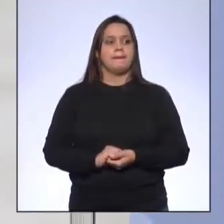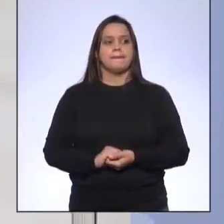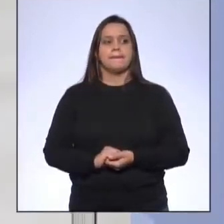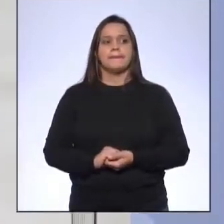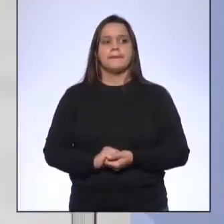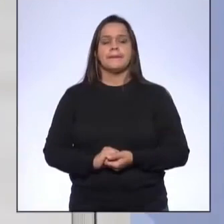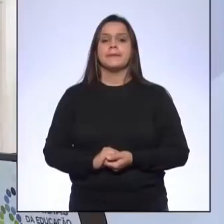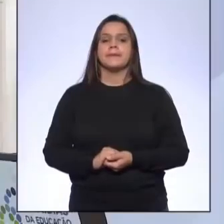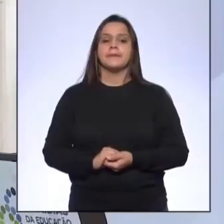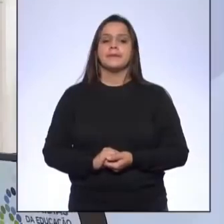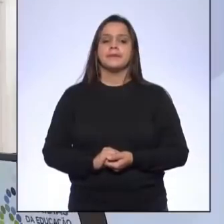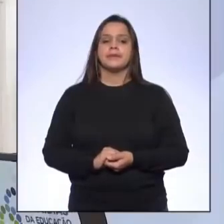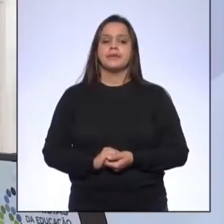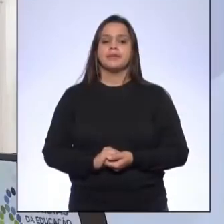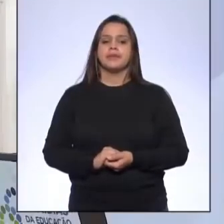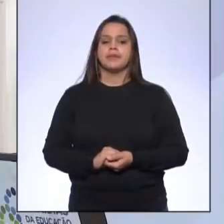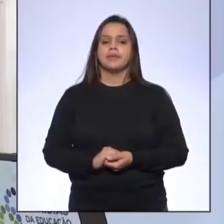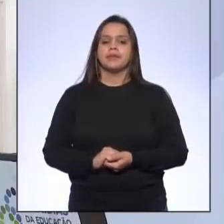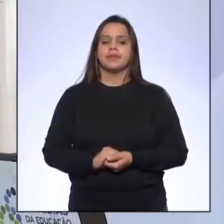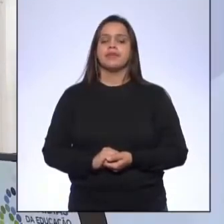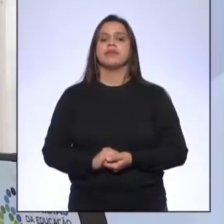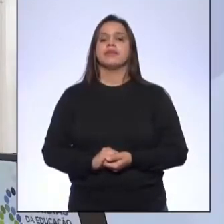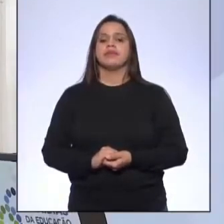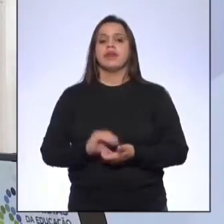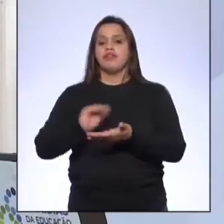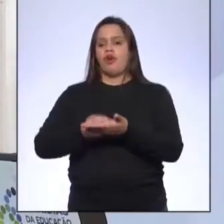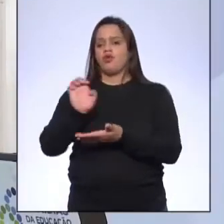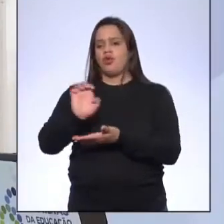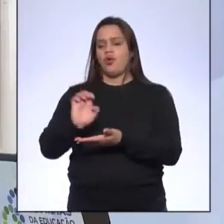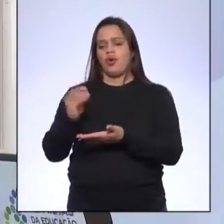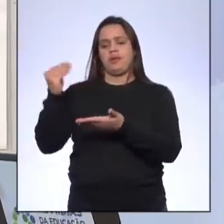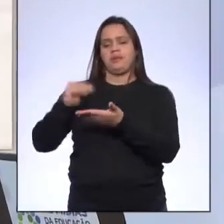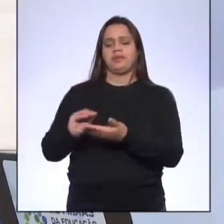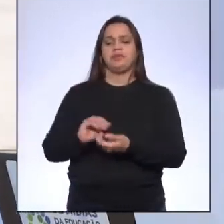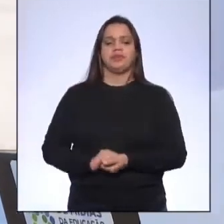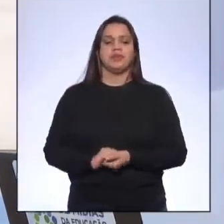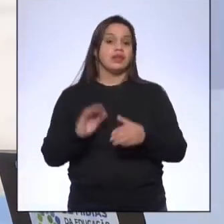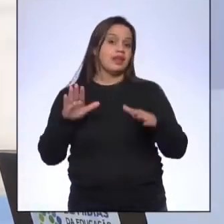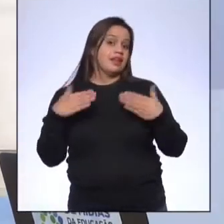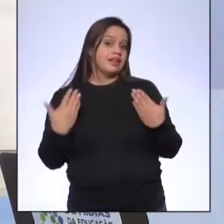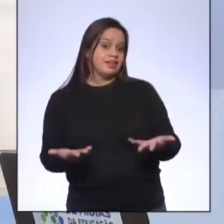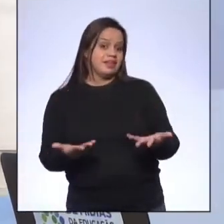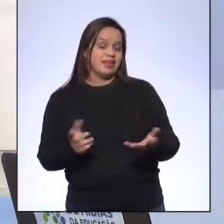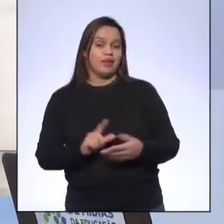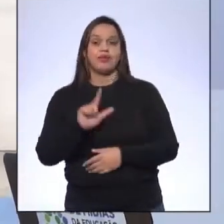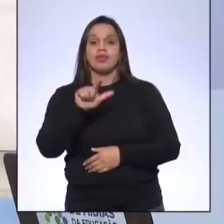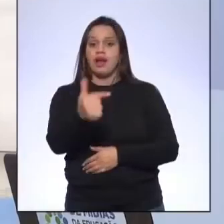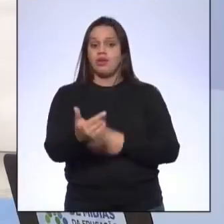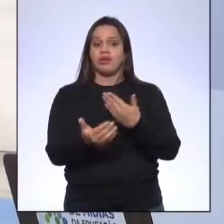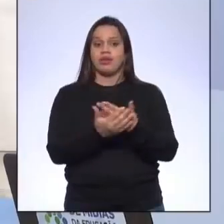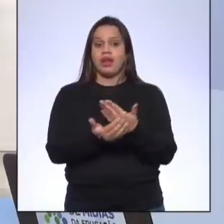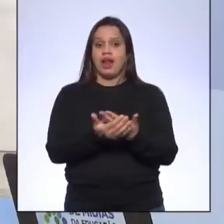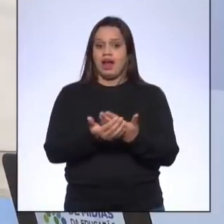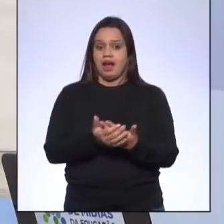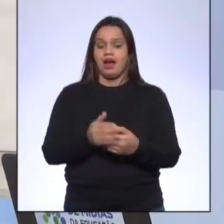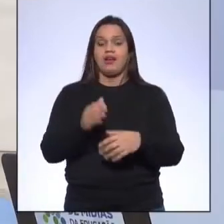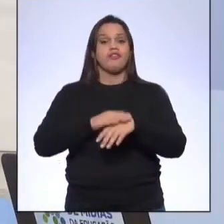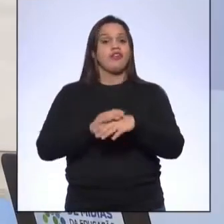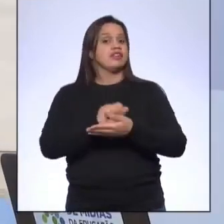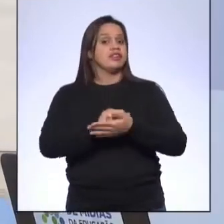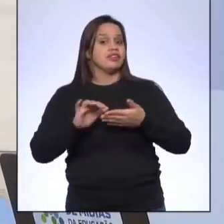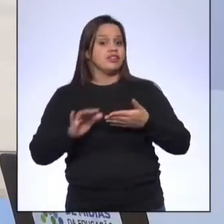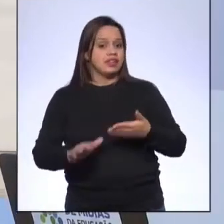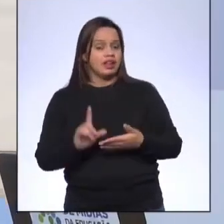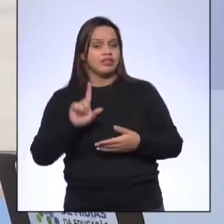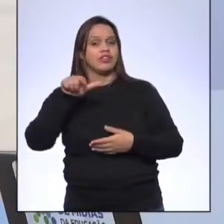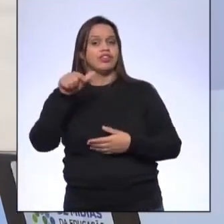Certo? Faltou o E aqui, né? Married. Ok? Bom, gente, na próxima aula, façam as lições e